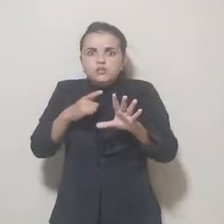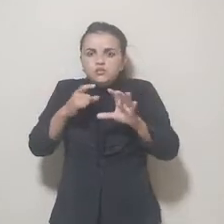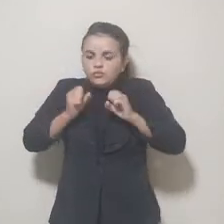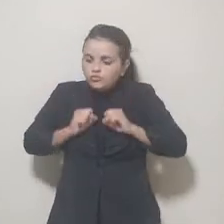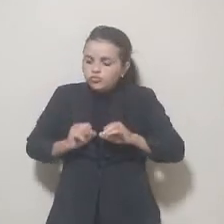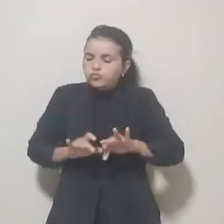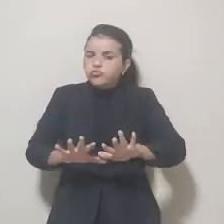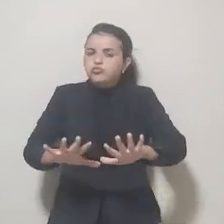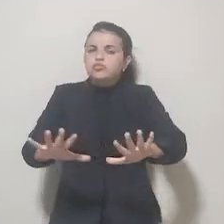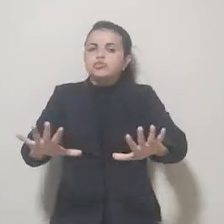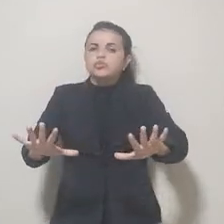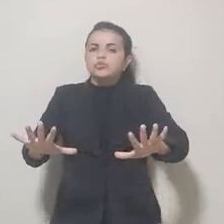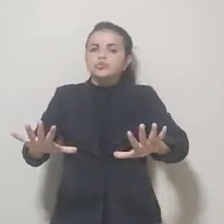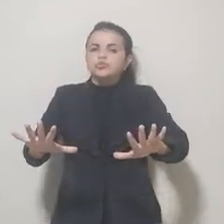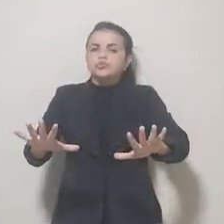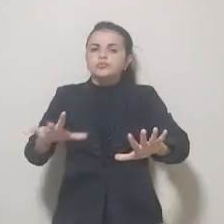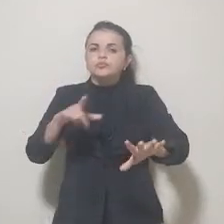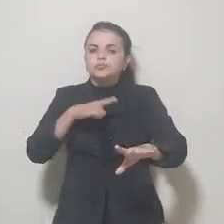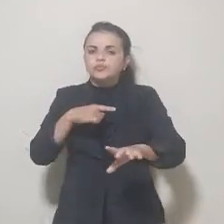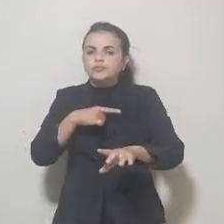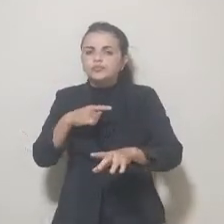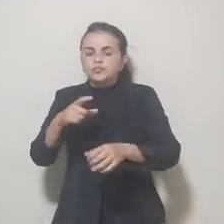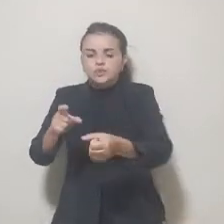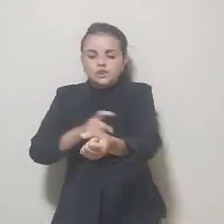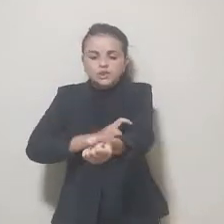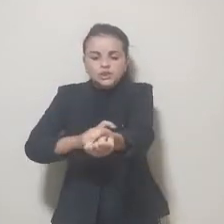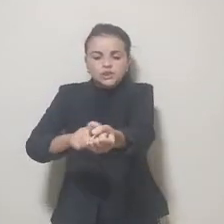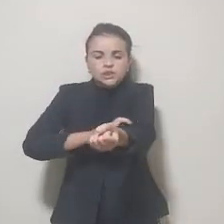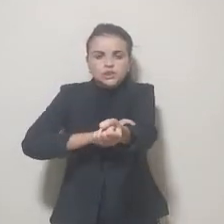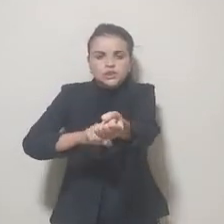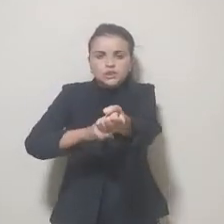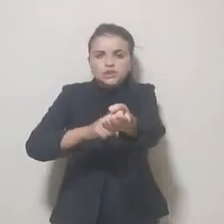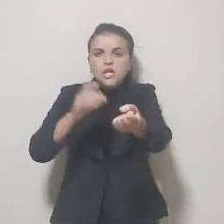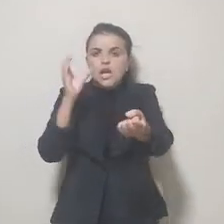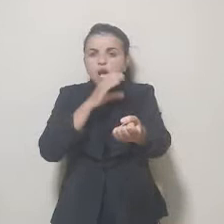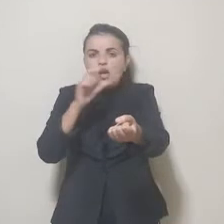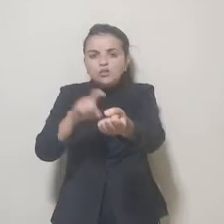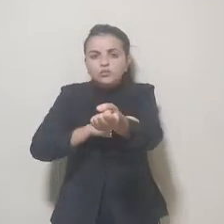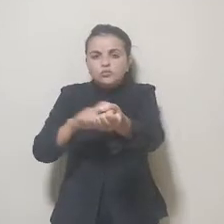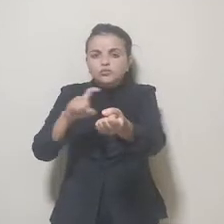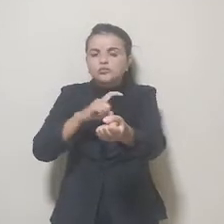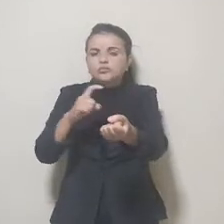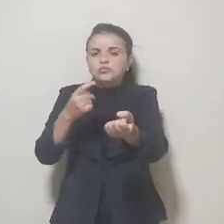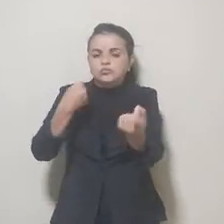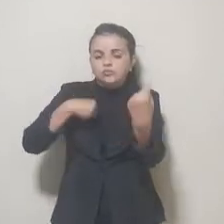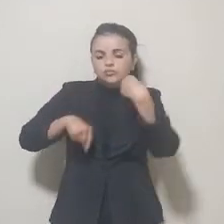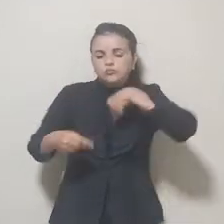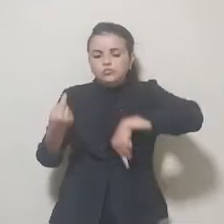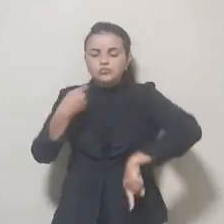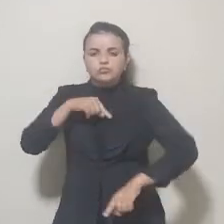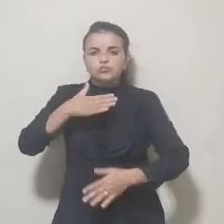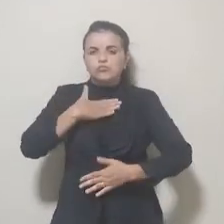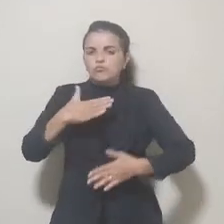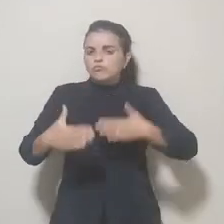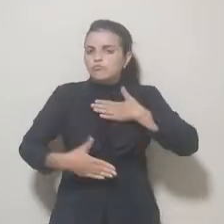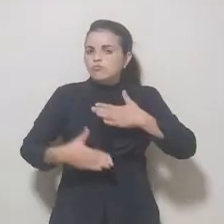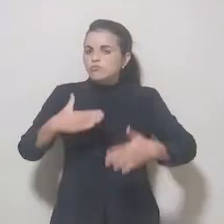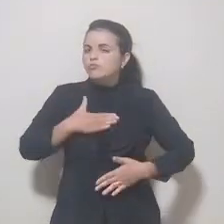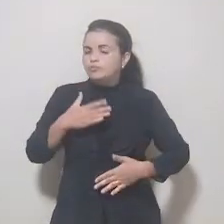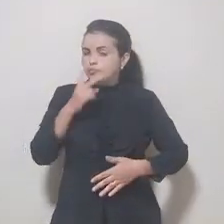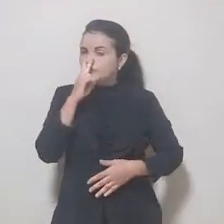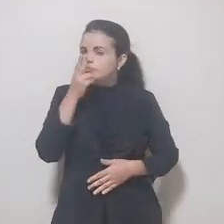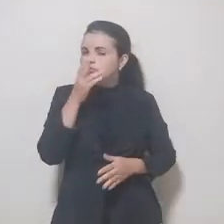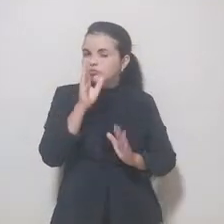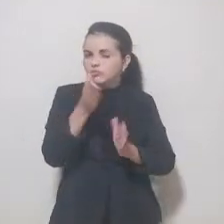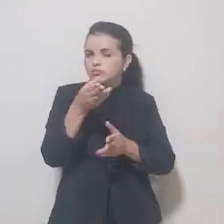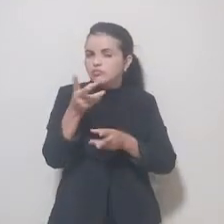que a gente consiga ter uma maior dispersão de sangue para as partes mais importantes do corpo. Uma observação que não sei se vocês já